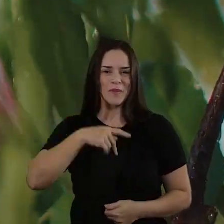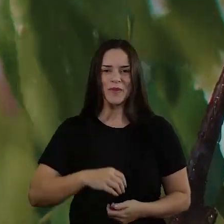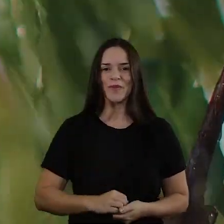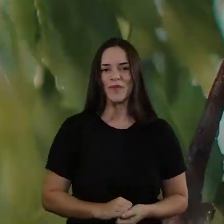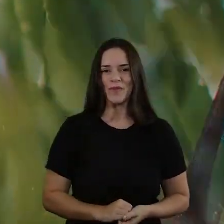Paraíba